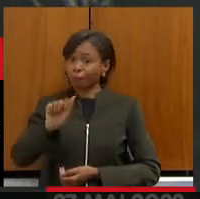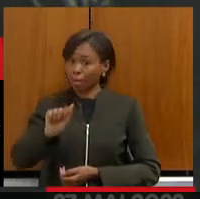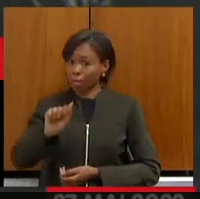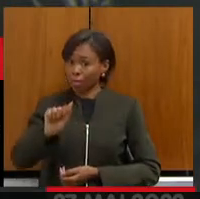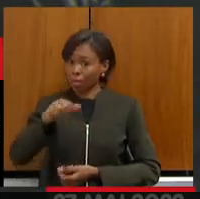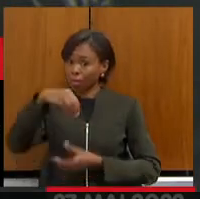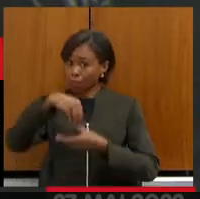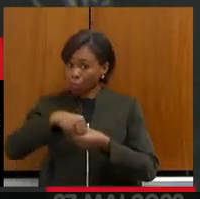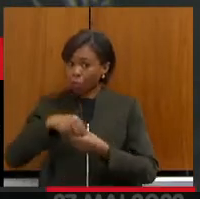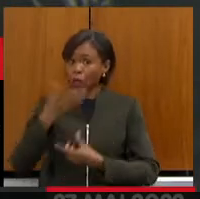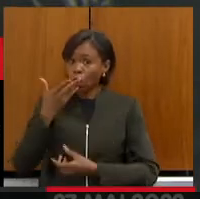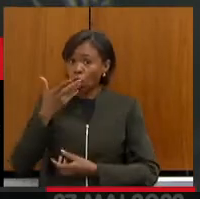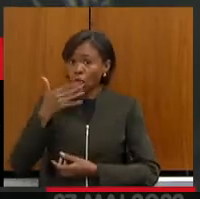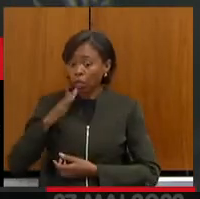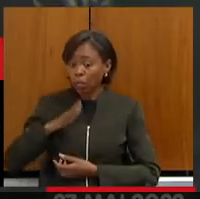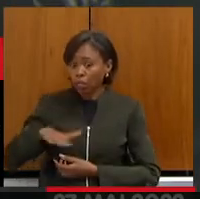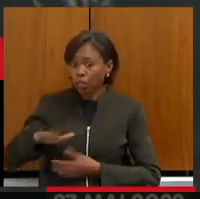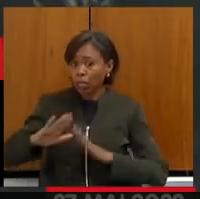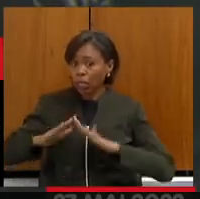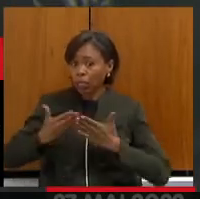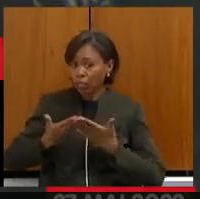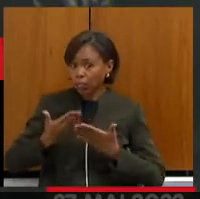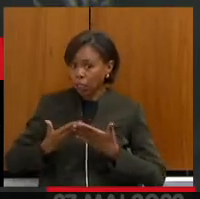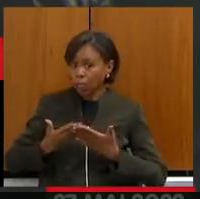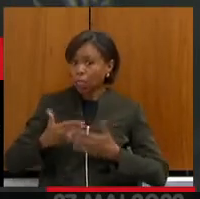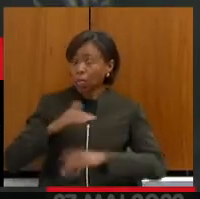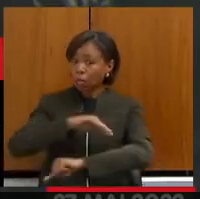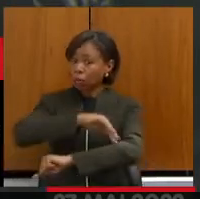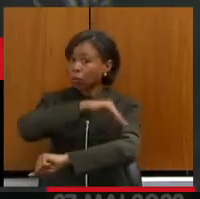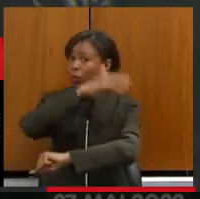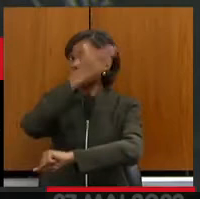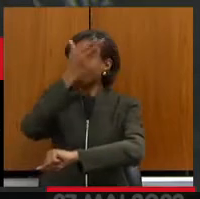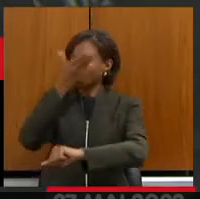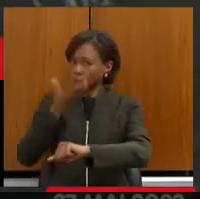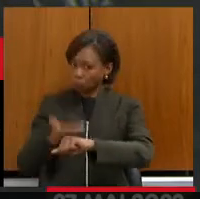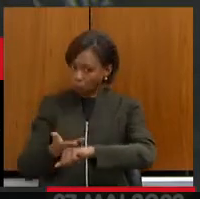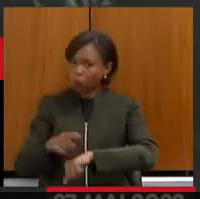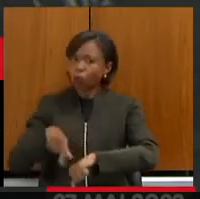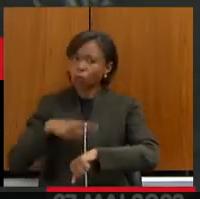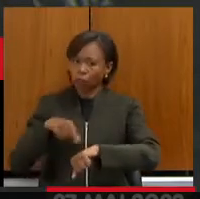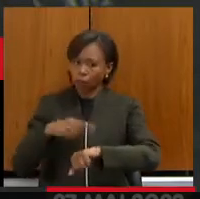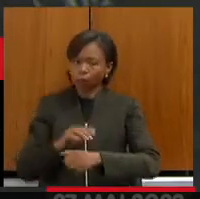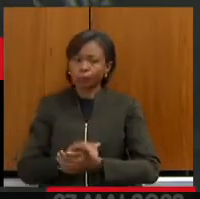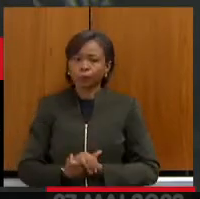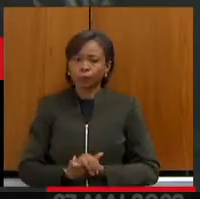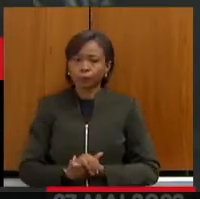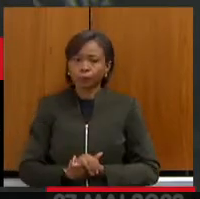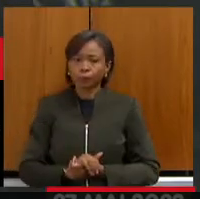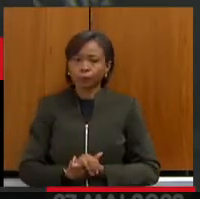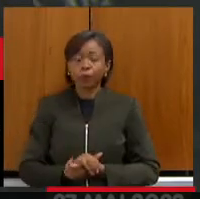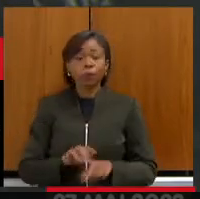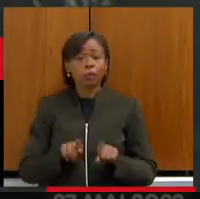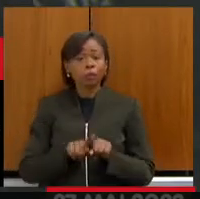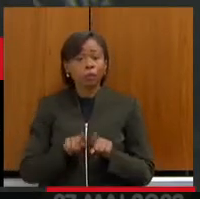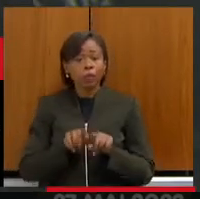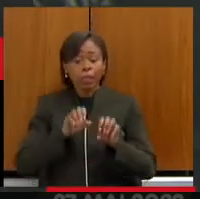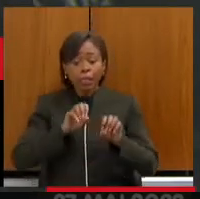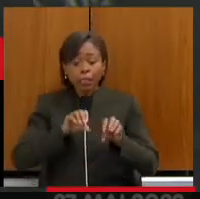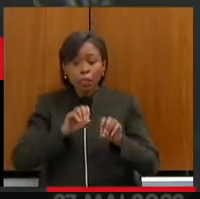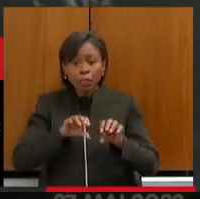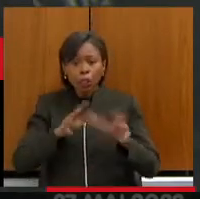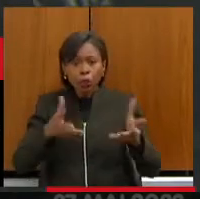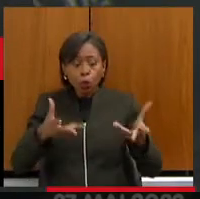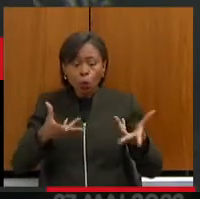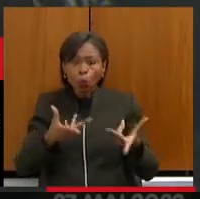que ofereçam serviços em horário integral e o ensino de qualidade inclusive no campo